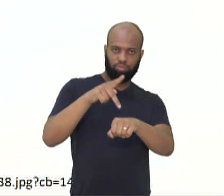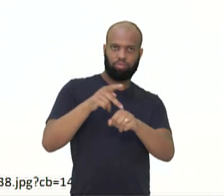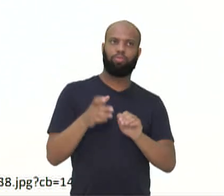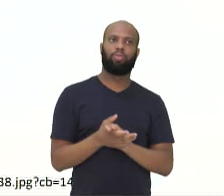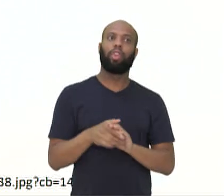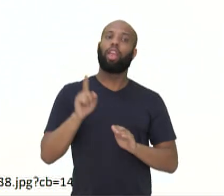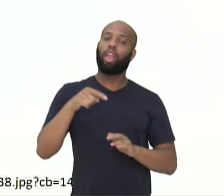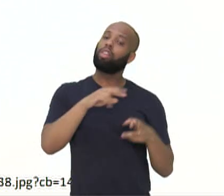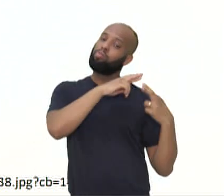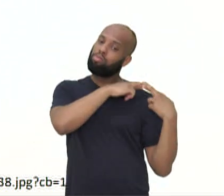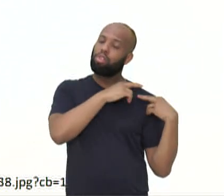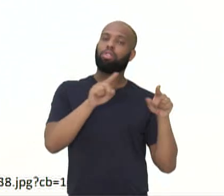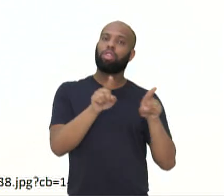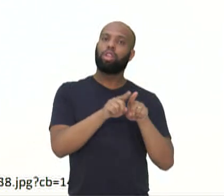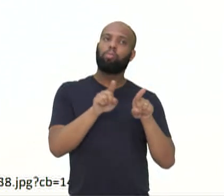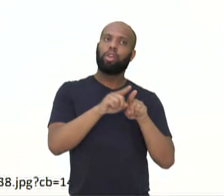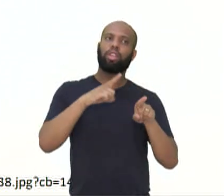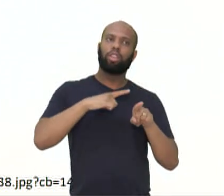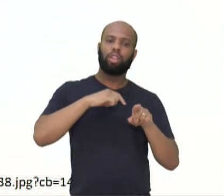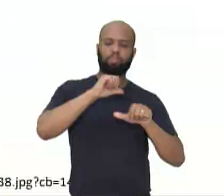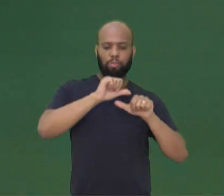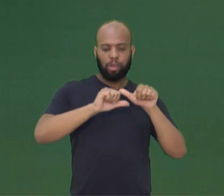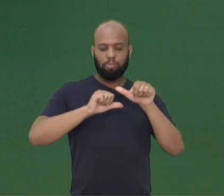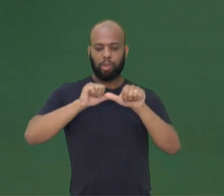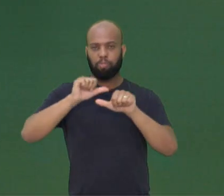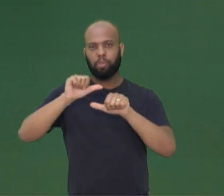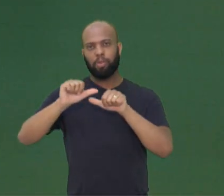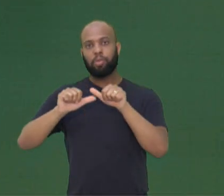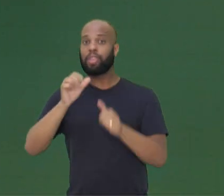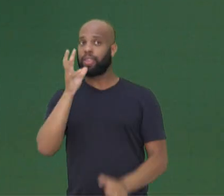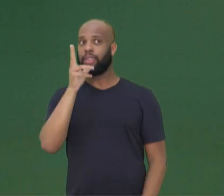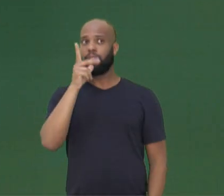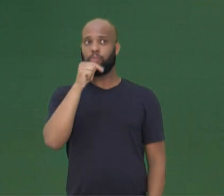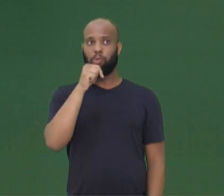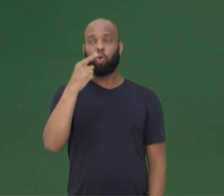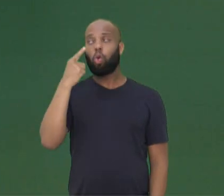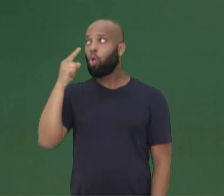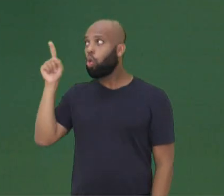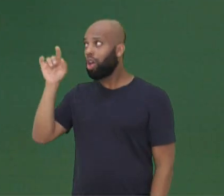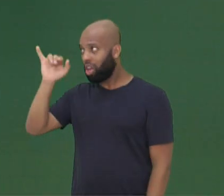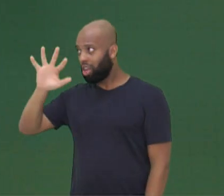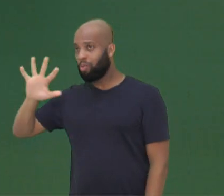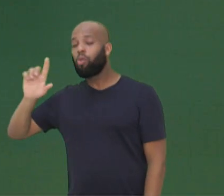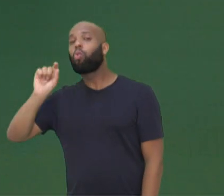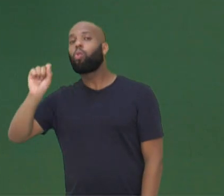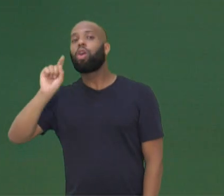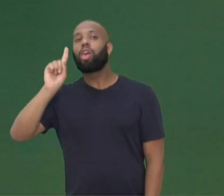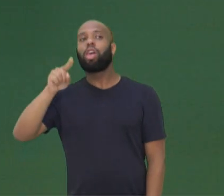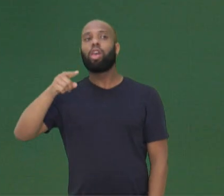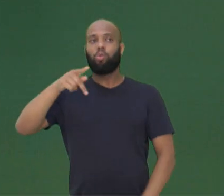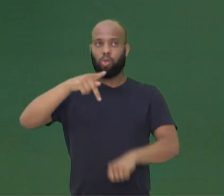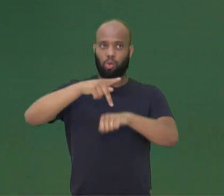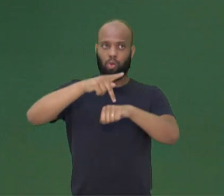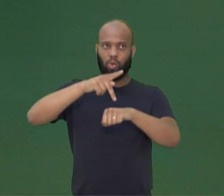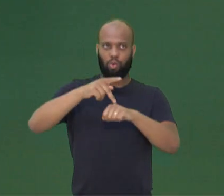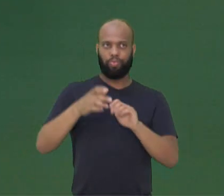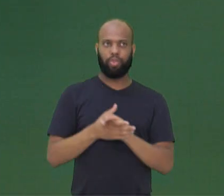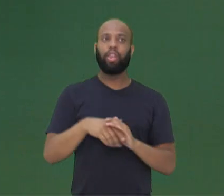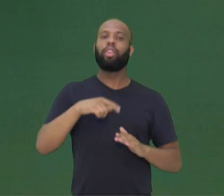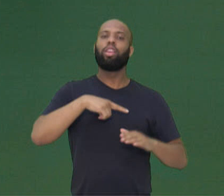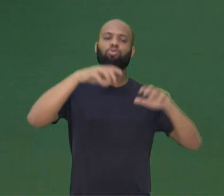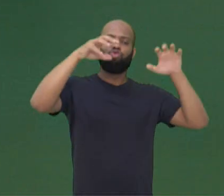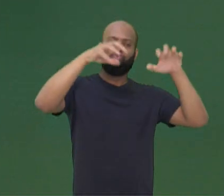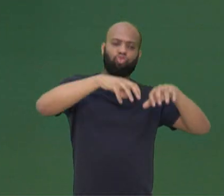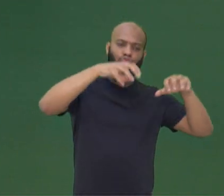são responsáveis por esse processo lento. Então, aqui a gente tem uma rocha e está tendo ação da